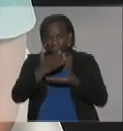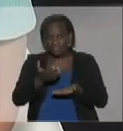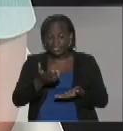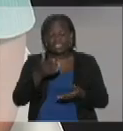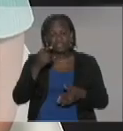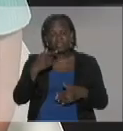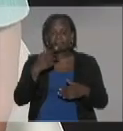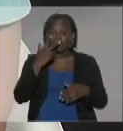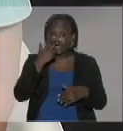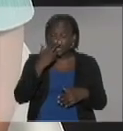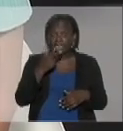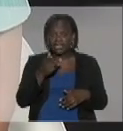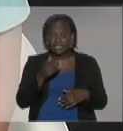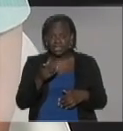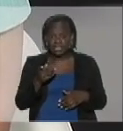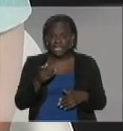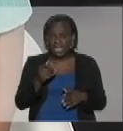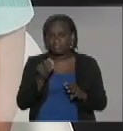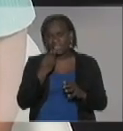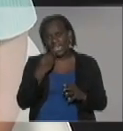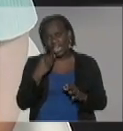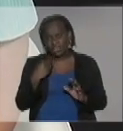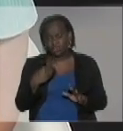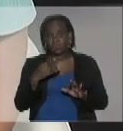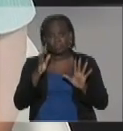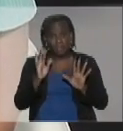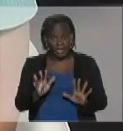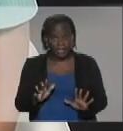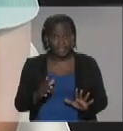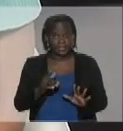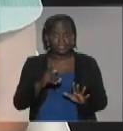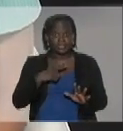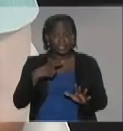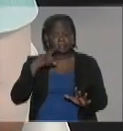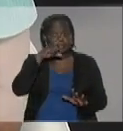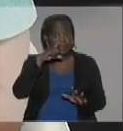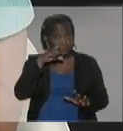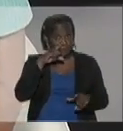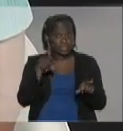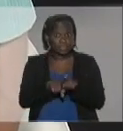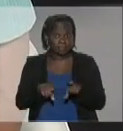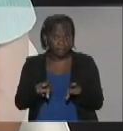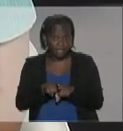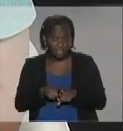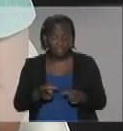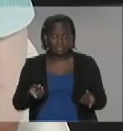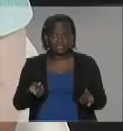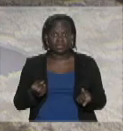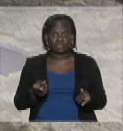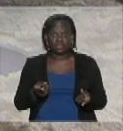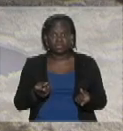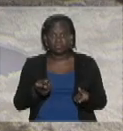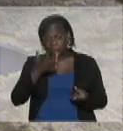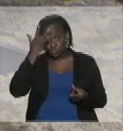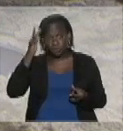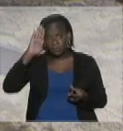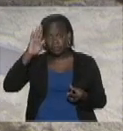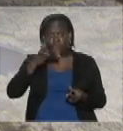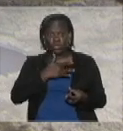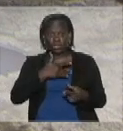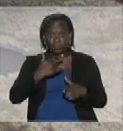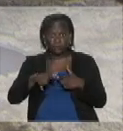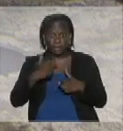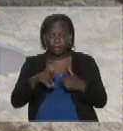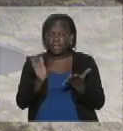que aparentemente tem um potencial menor, mas tem um risco grande, né, efetivo para quem tem